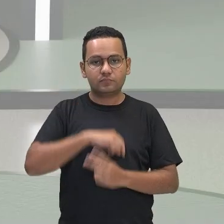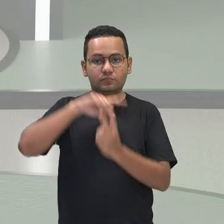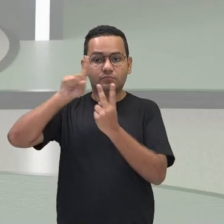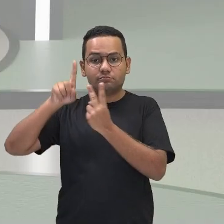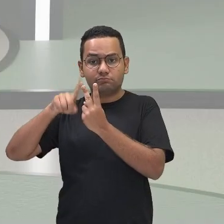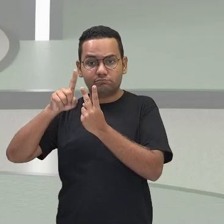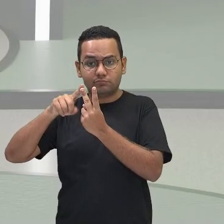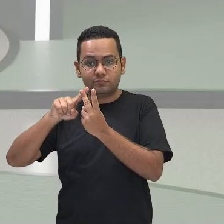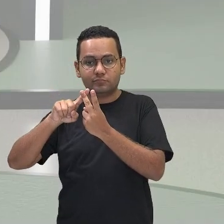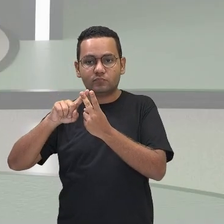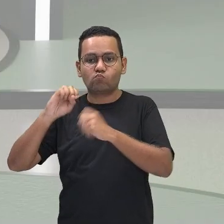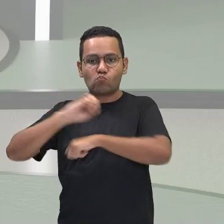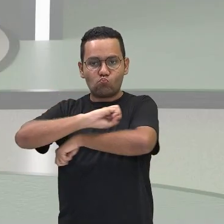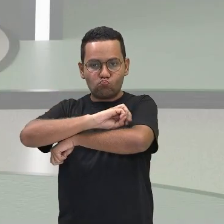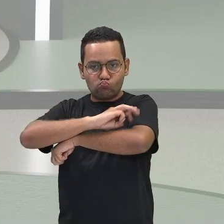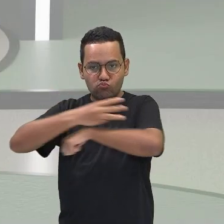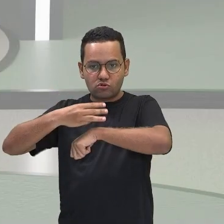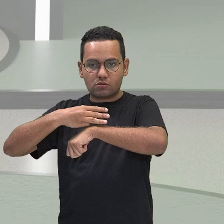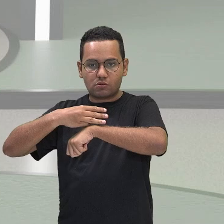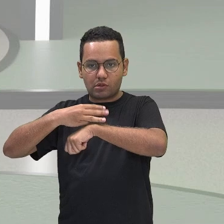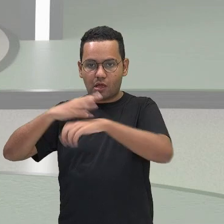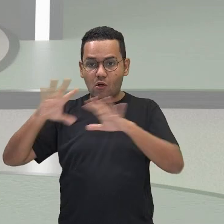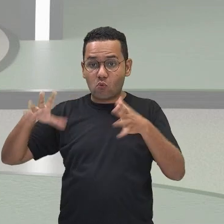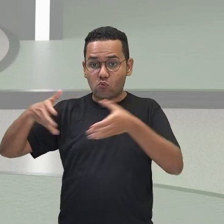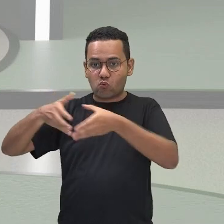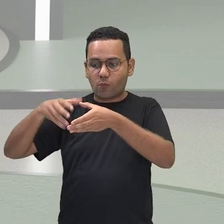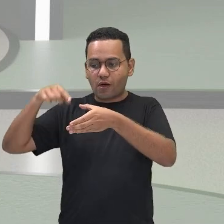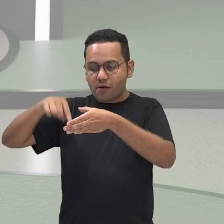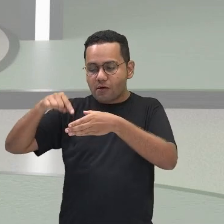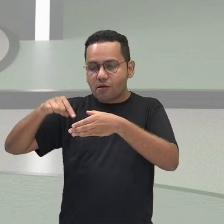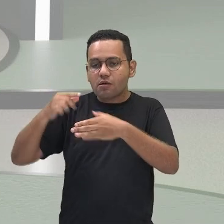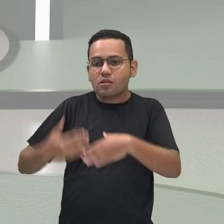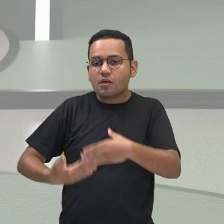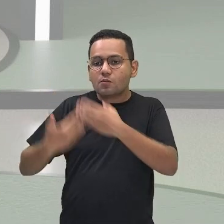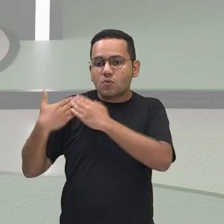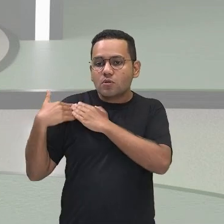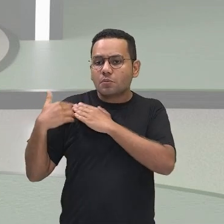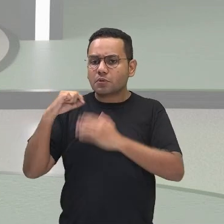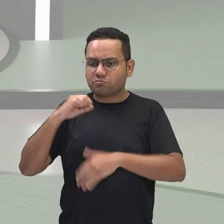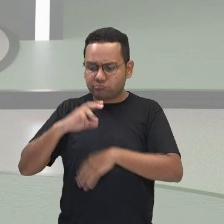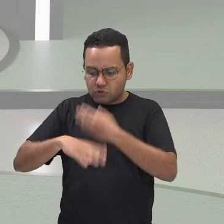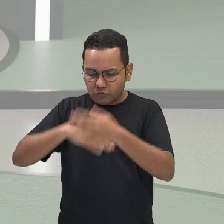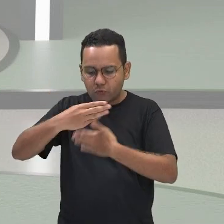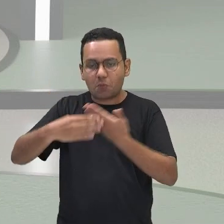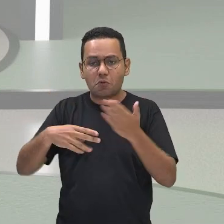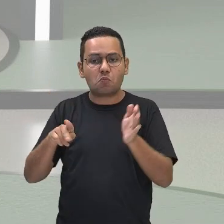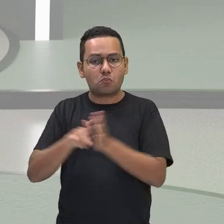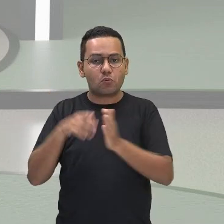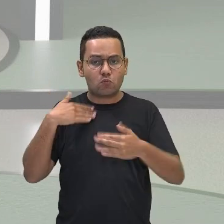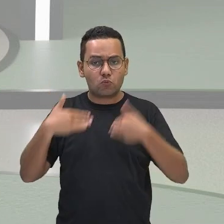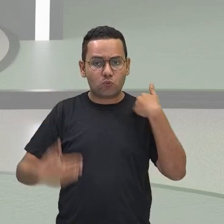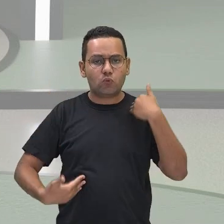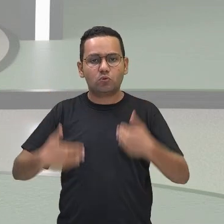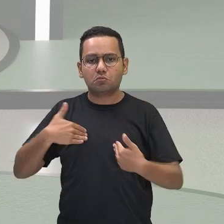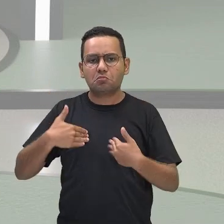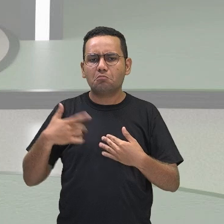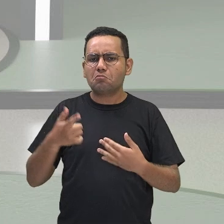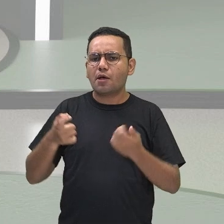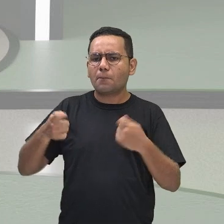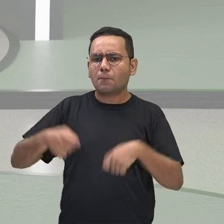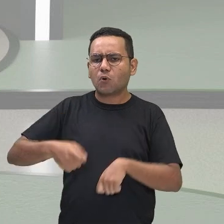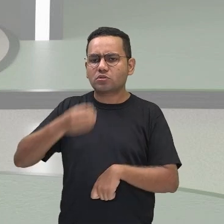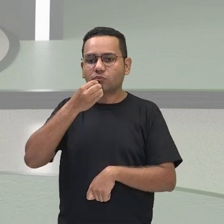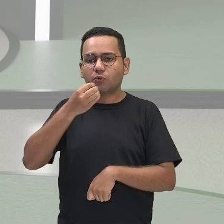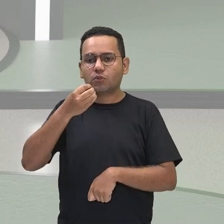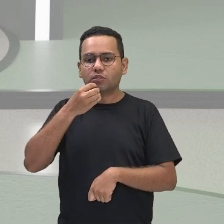é o responsável pela movimentação do nosso corpo, permitindo a realização